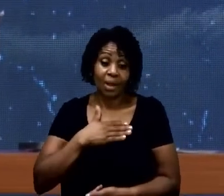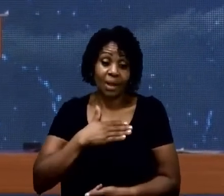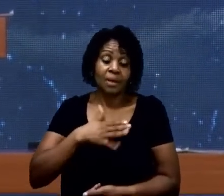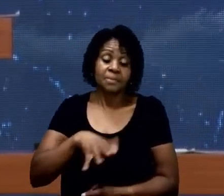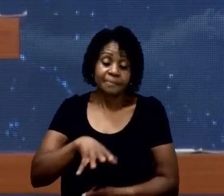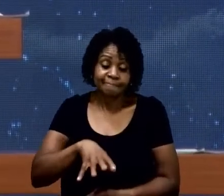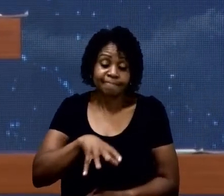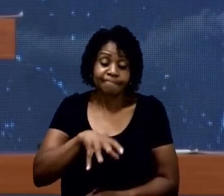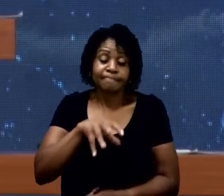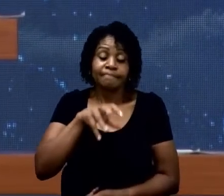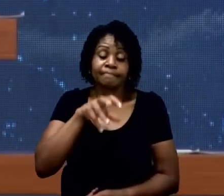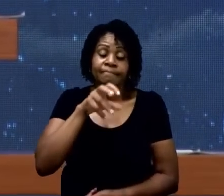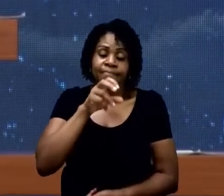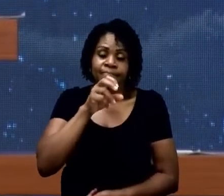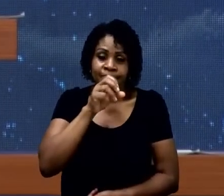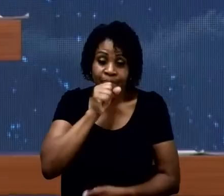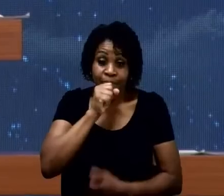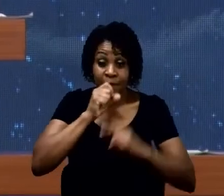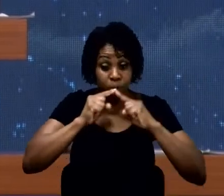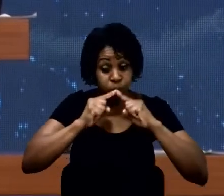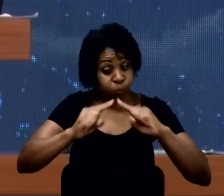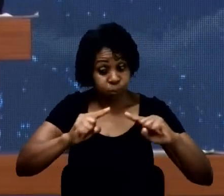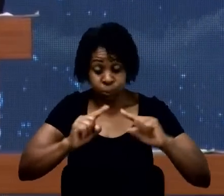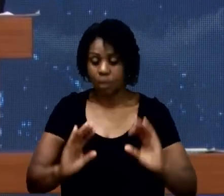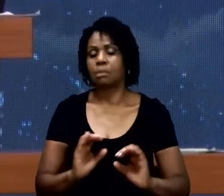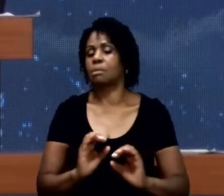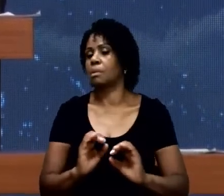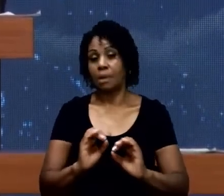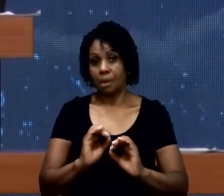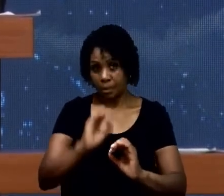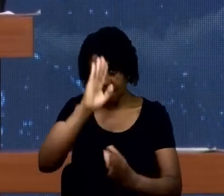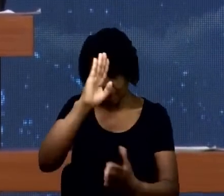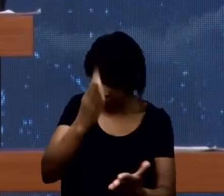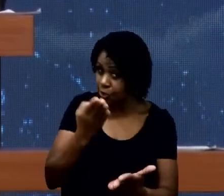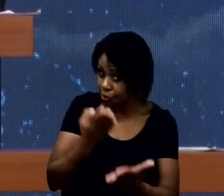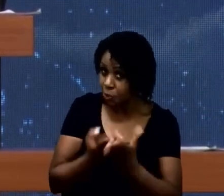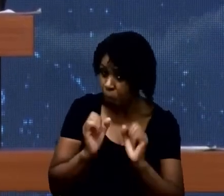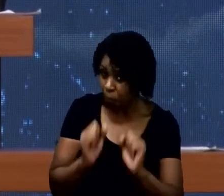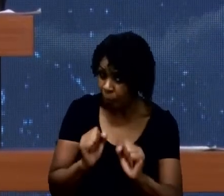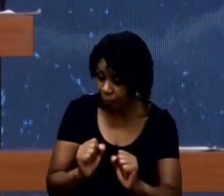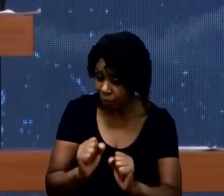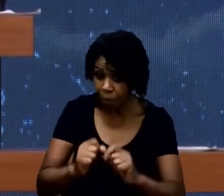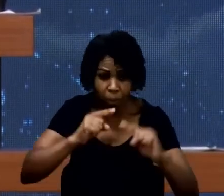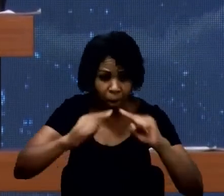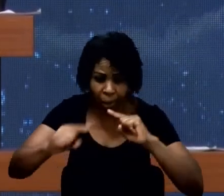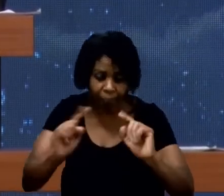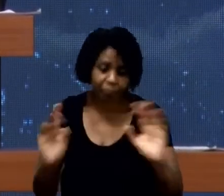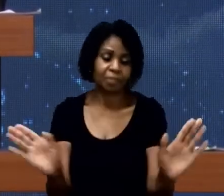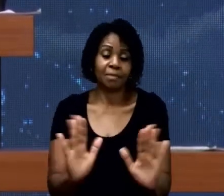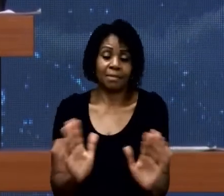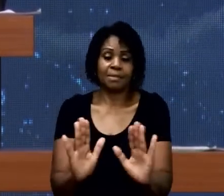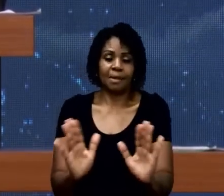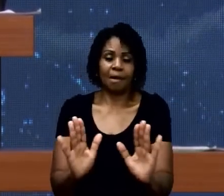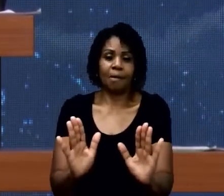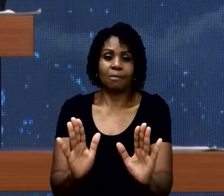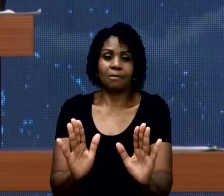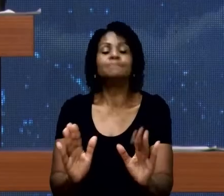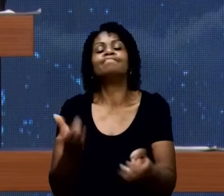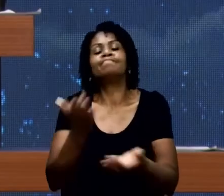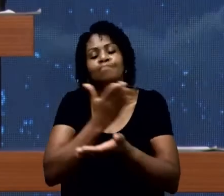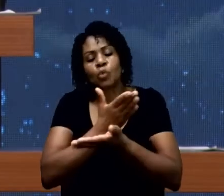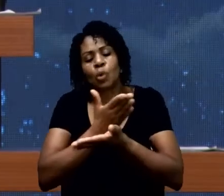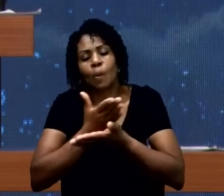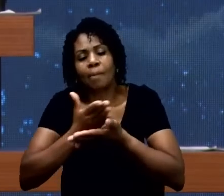Respiro fundo, não murmuro, acreditem ou não. Não murmuro e recomeço.